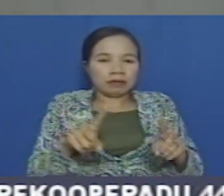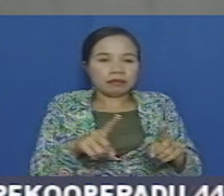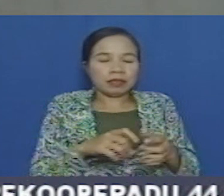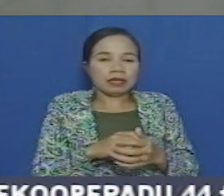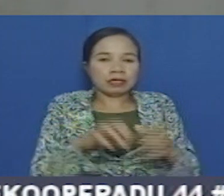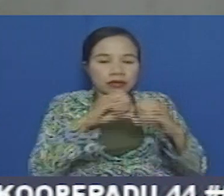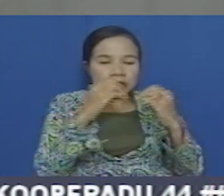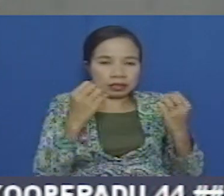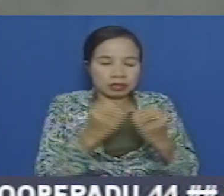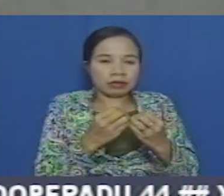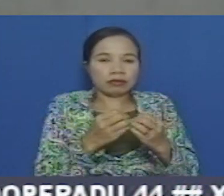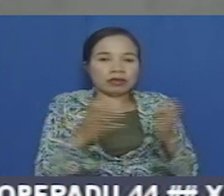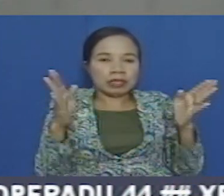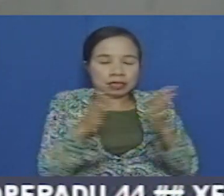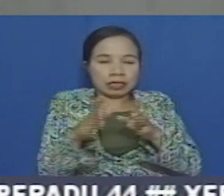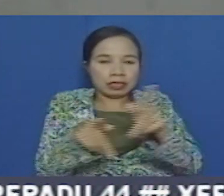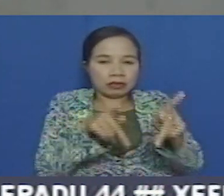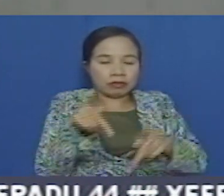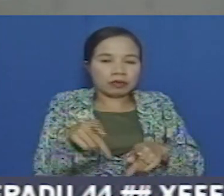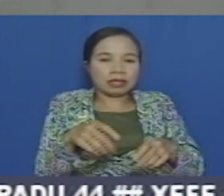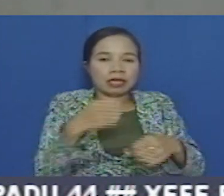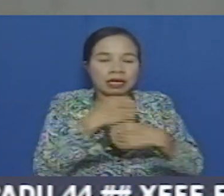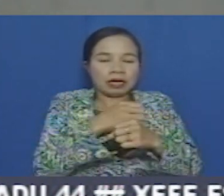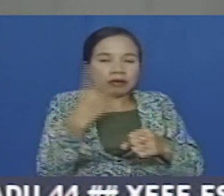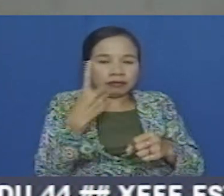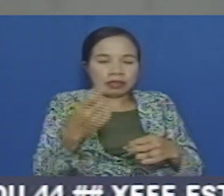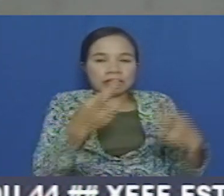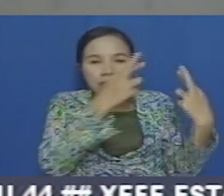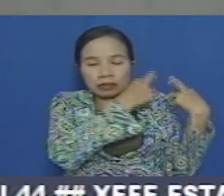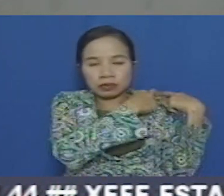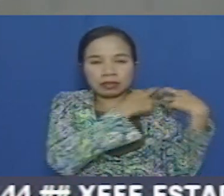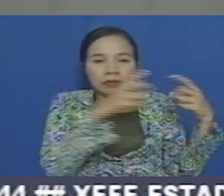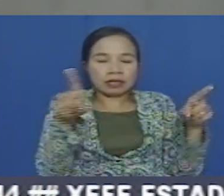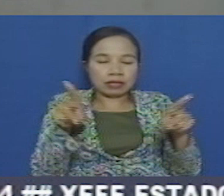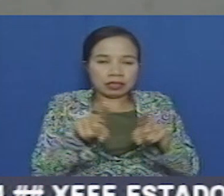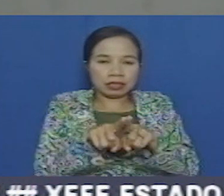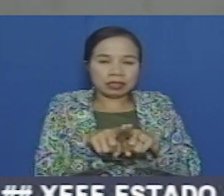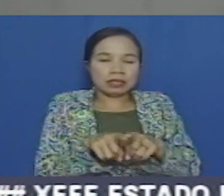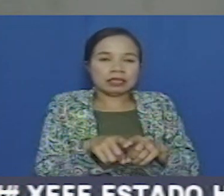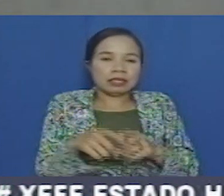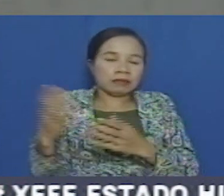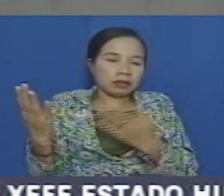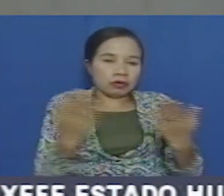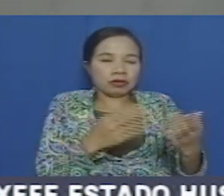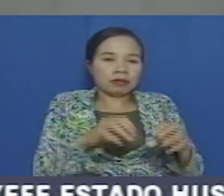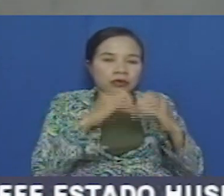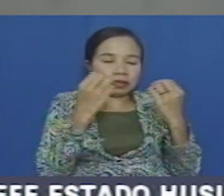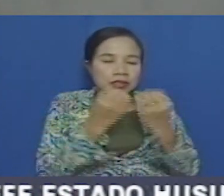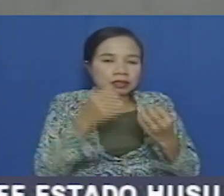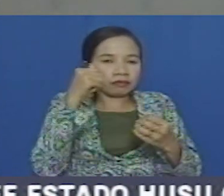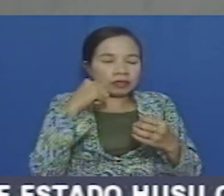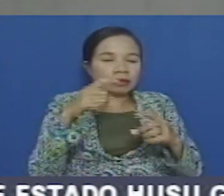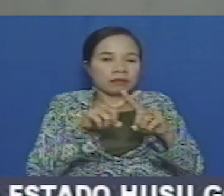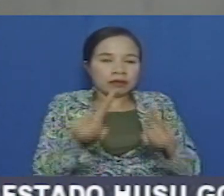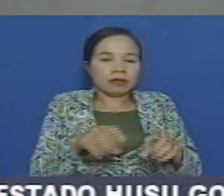da iha comunidade ni halo na fatin yang papel ni mandatu nebe mak atribuyo na mai iha Rede Feito. Mai be Rede